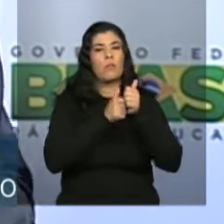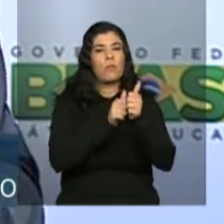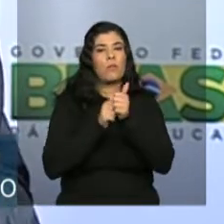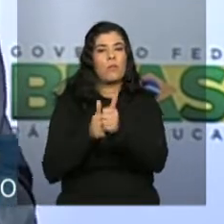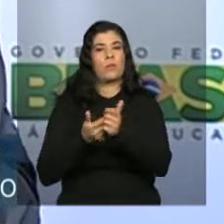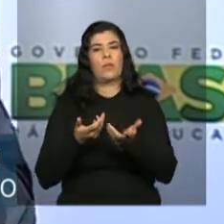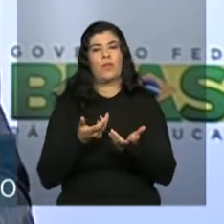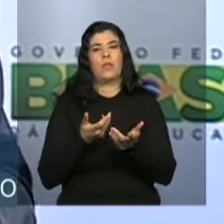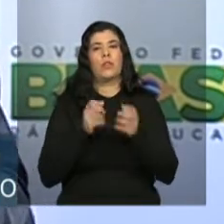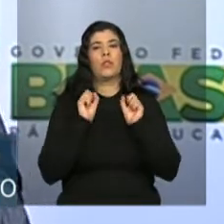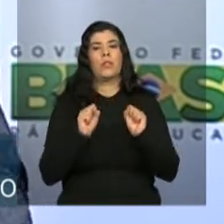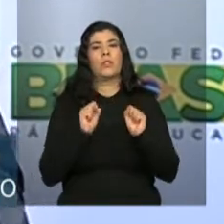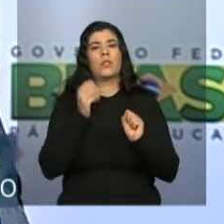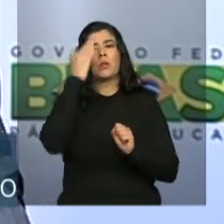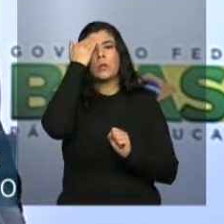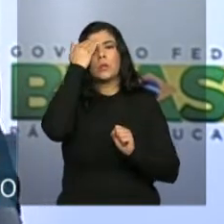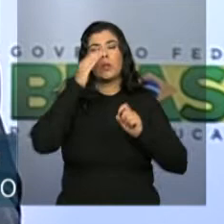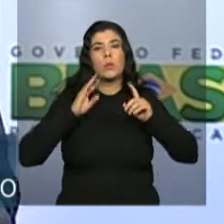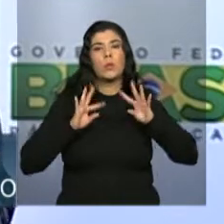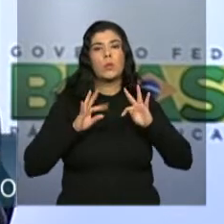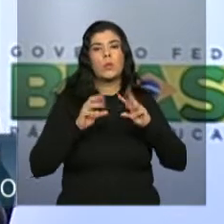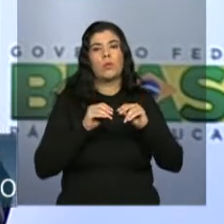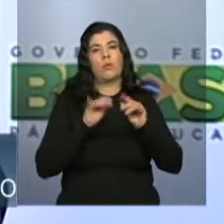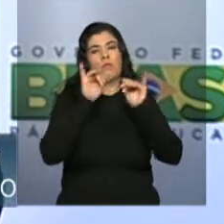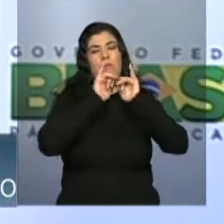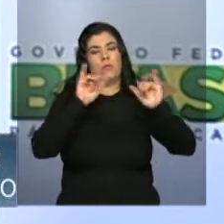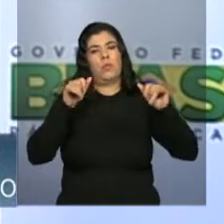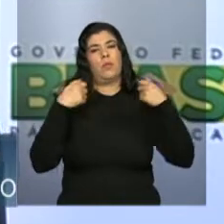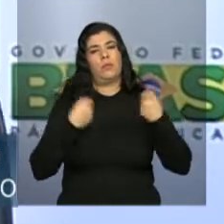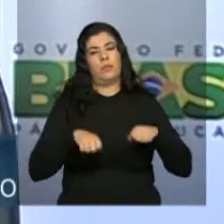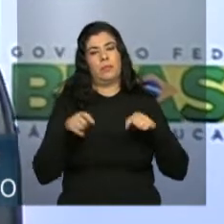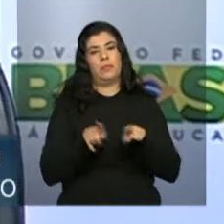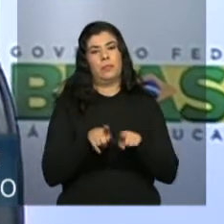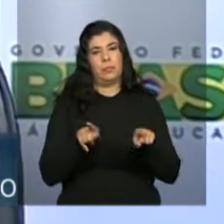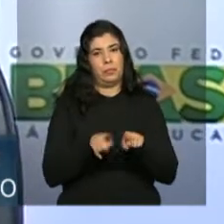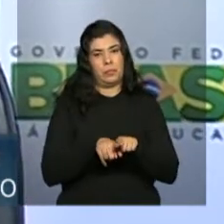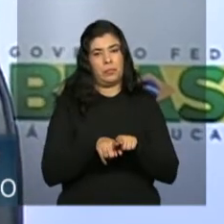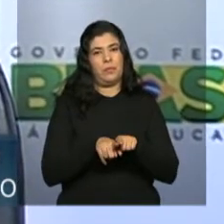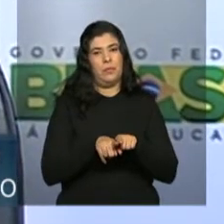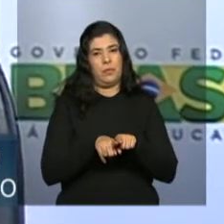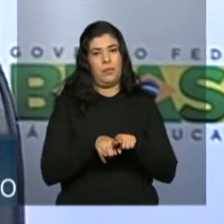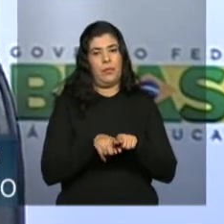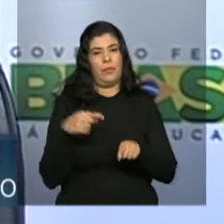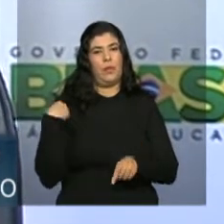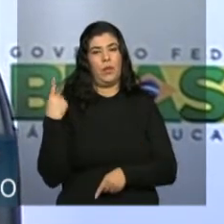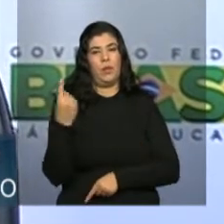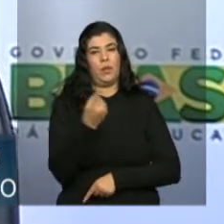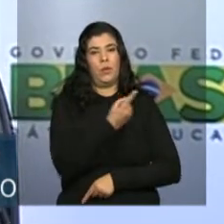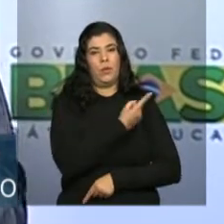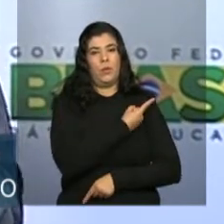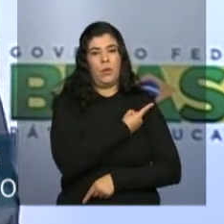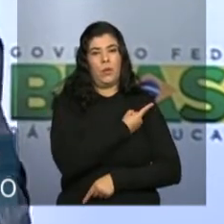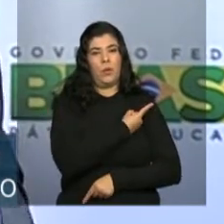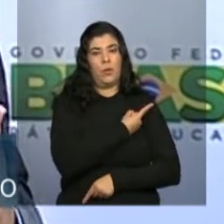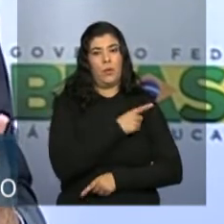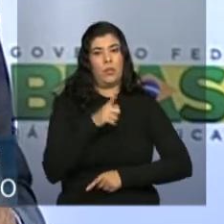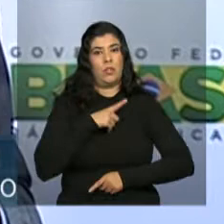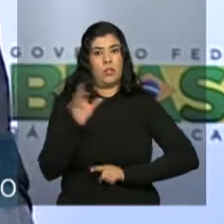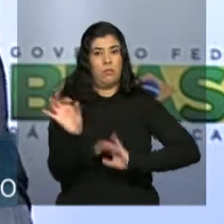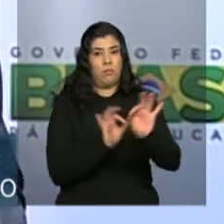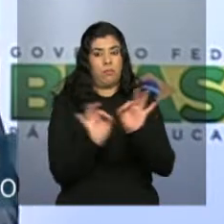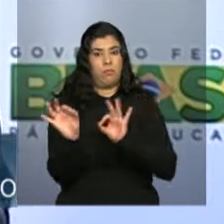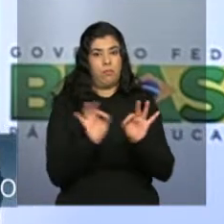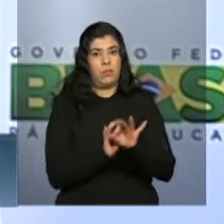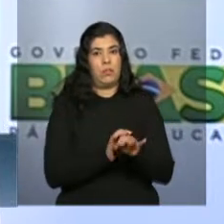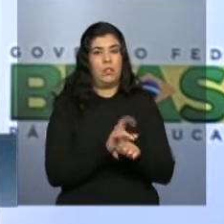acompanho né E poder compreender todas essas nuances então é preciso que a nossa nossa estrutura de